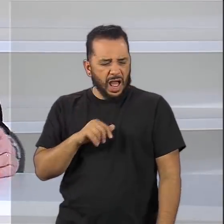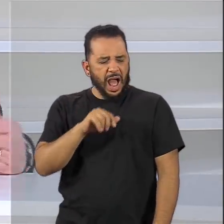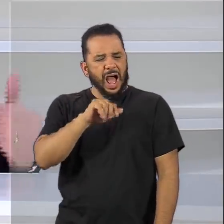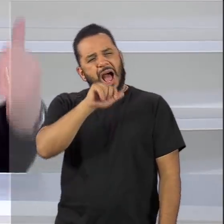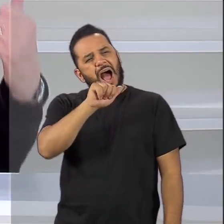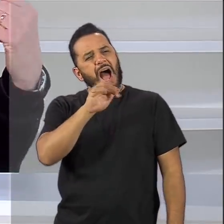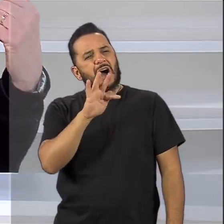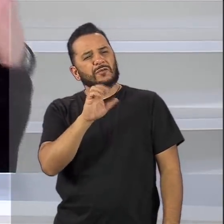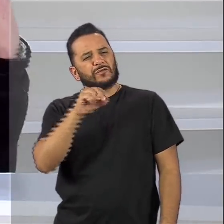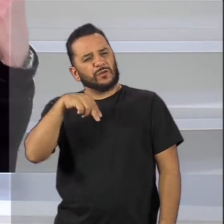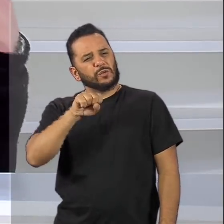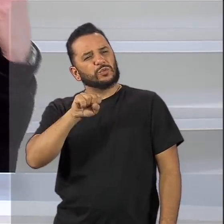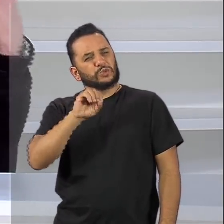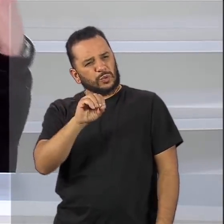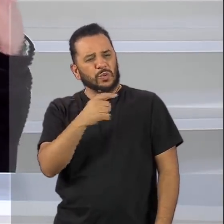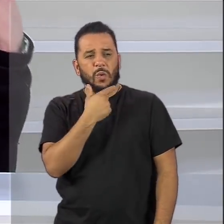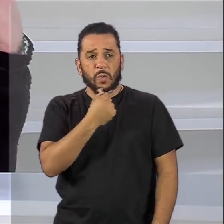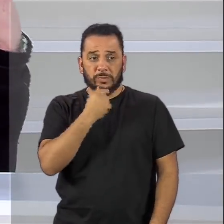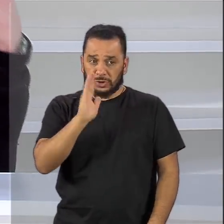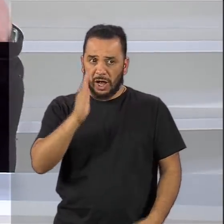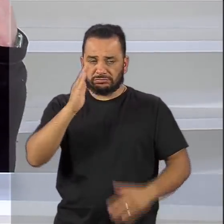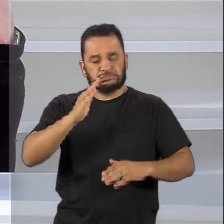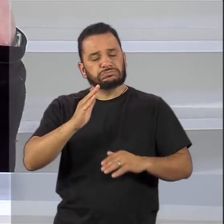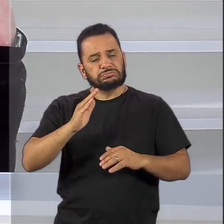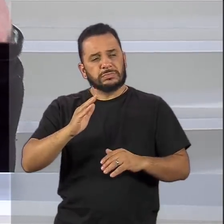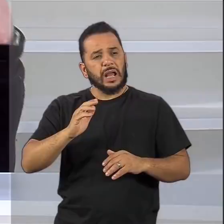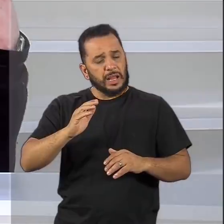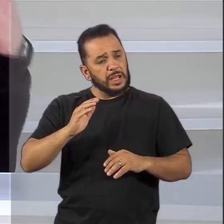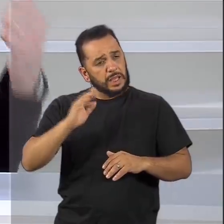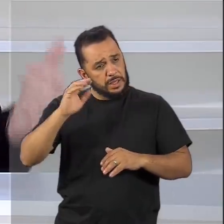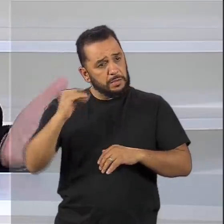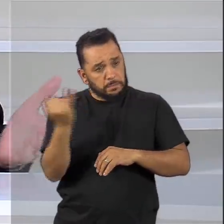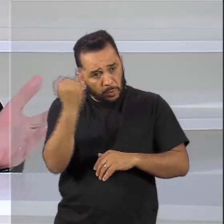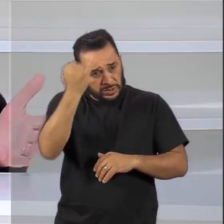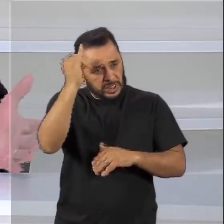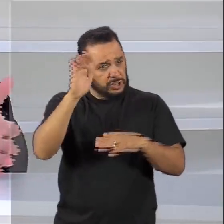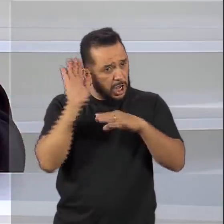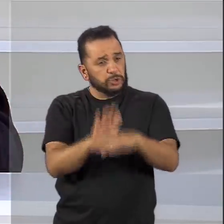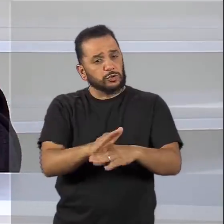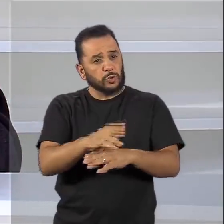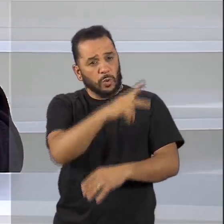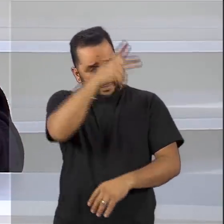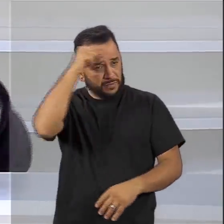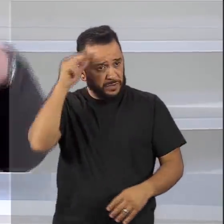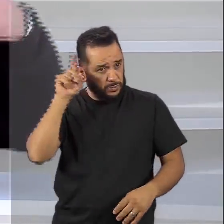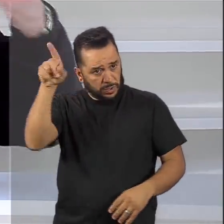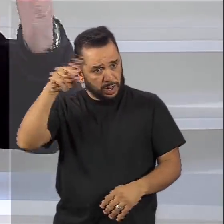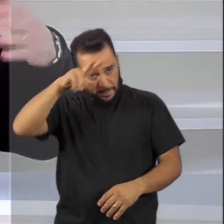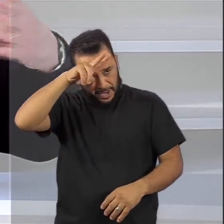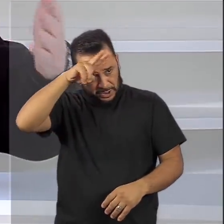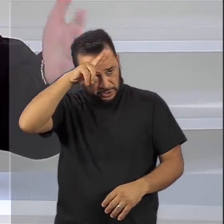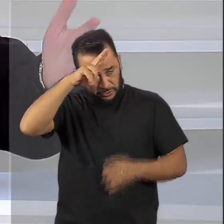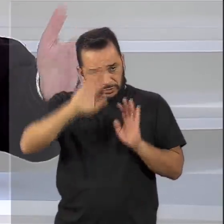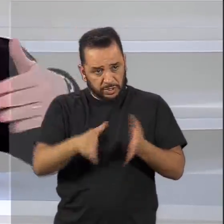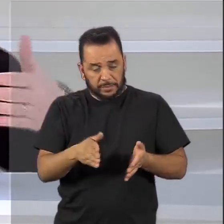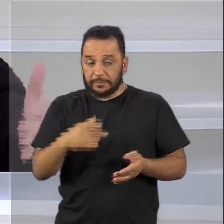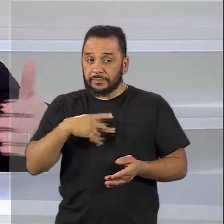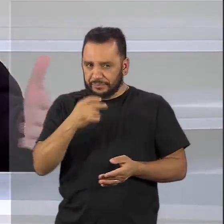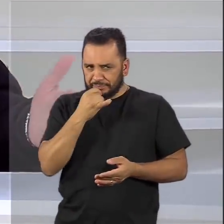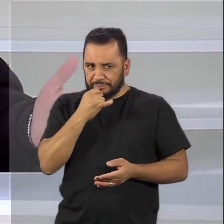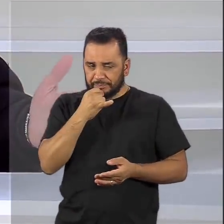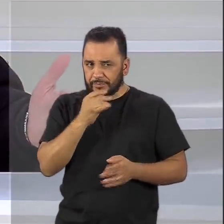Durazo, que já teve um papel importante na gestão dele na Prefeitura da Cidade do México. Por exemplo, você está só um